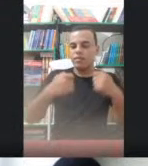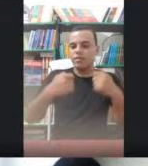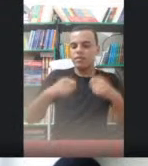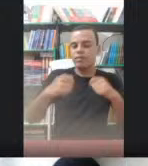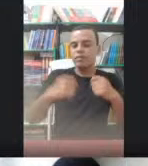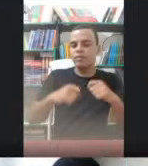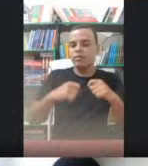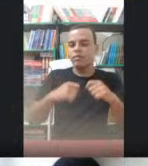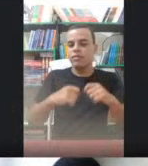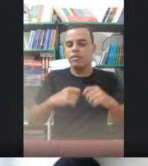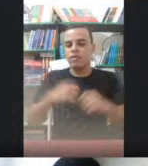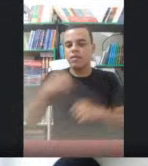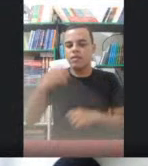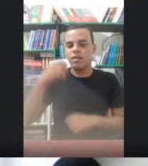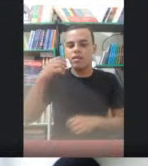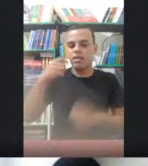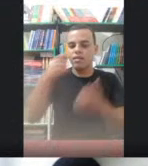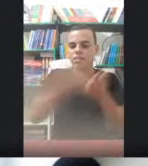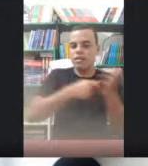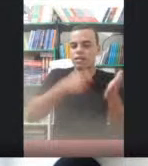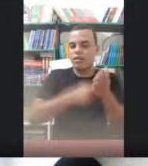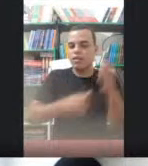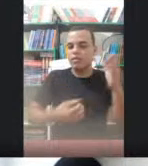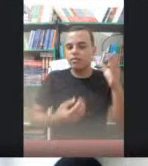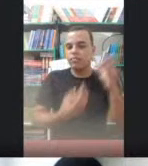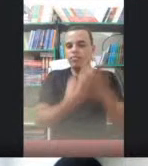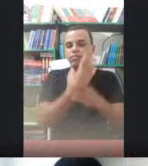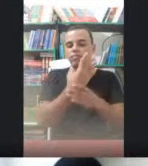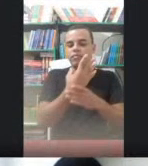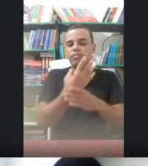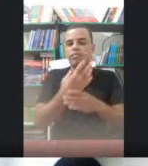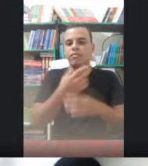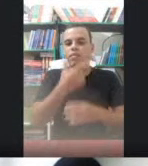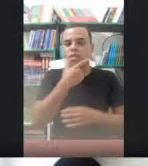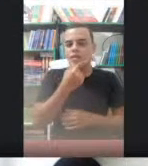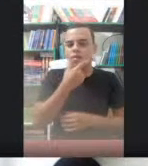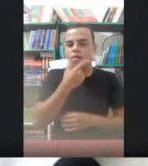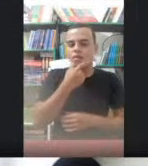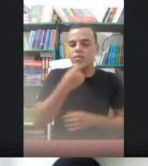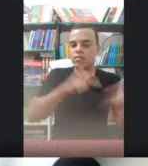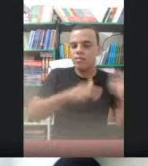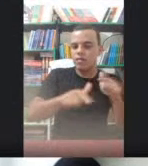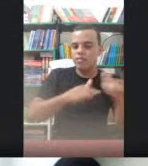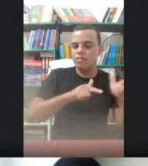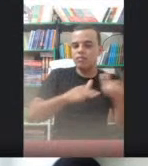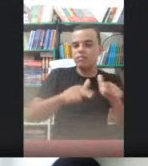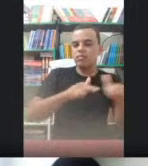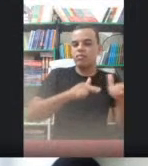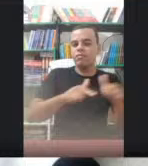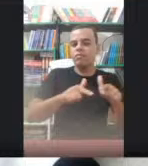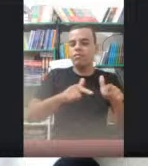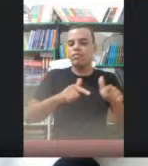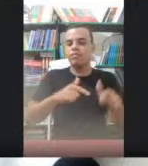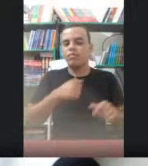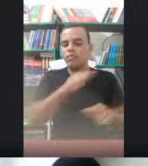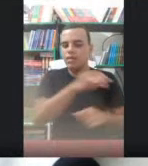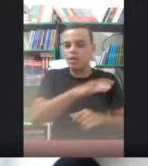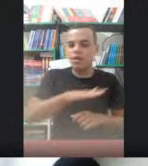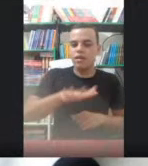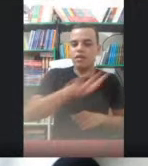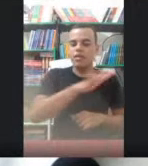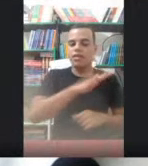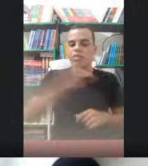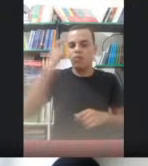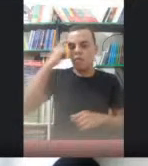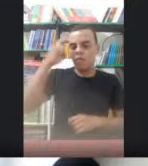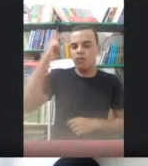de ampliar o acesso do homem a partir do locus do trabalho, do locus dos seus hábitos, da questão cultural, da gente